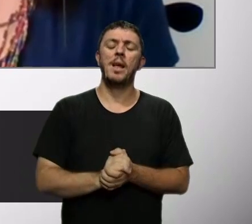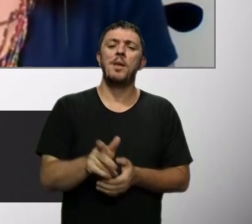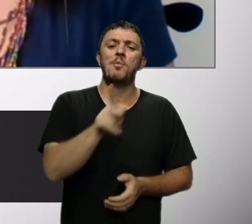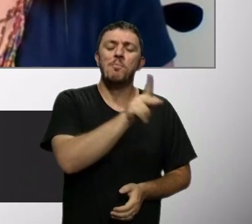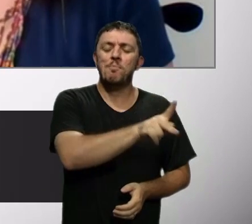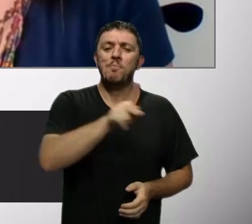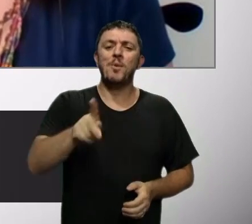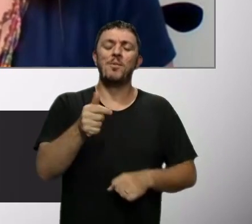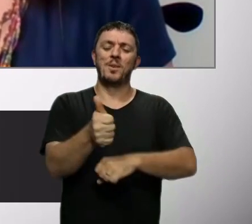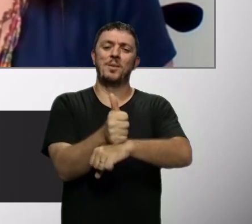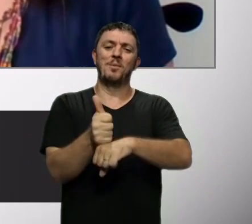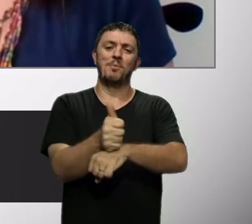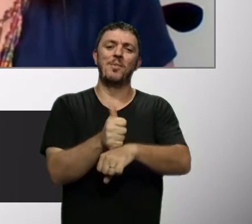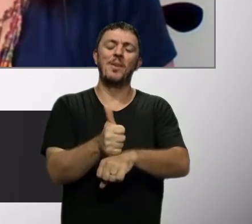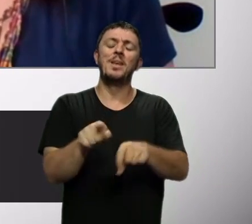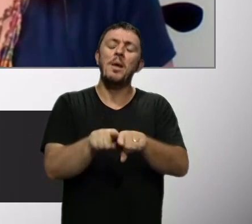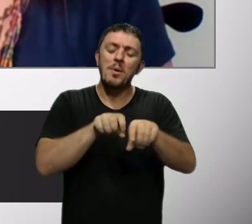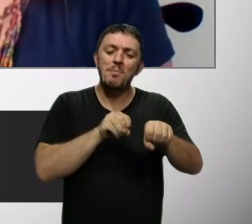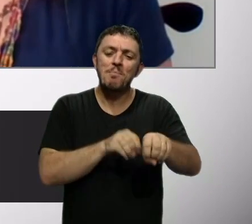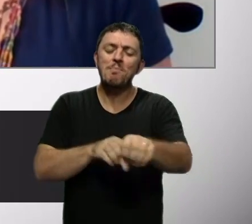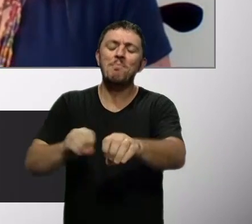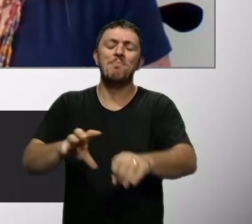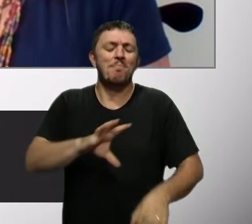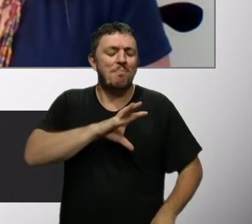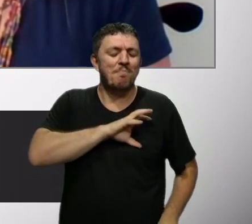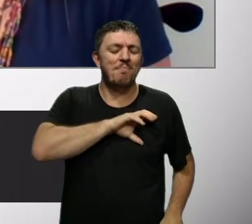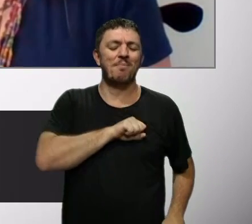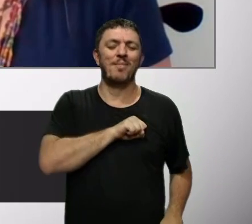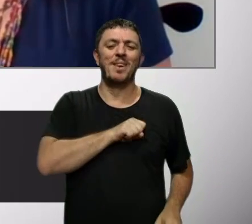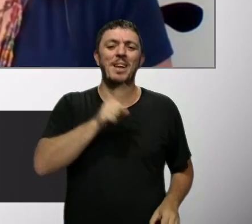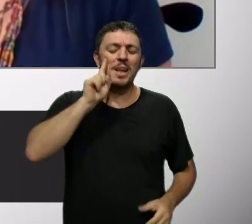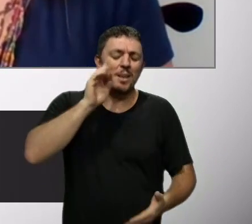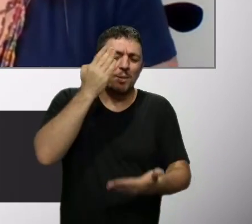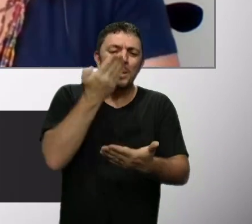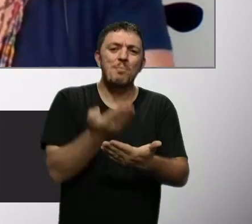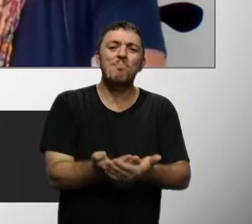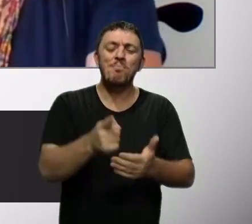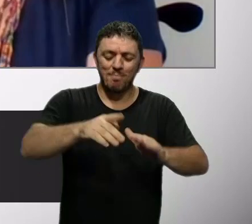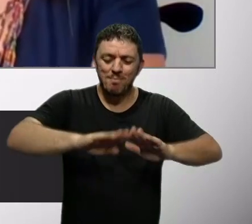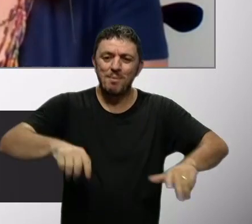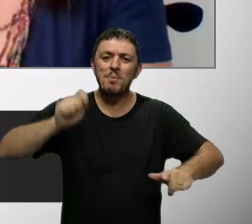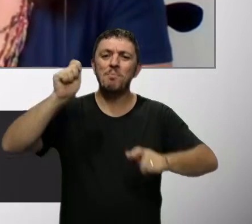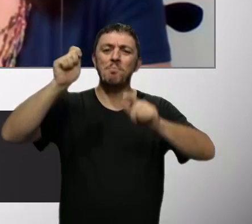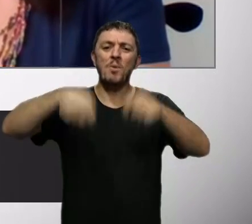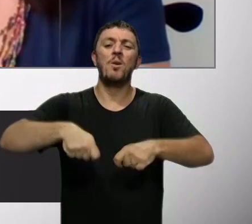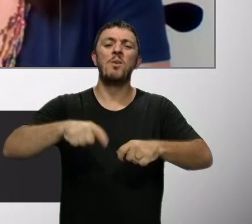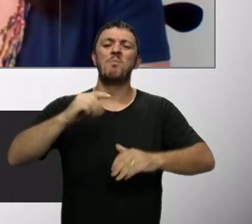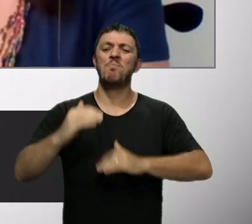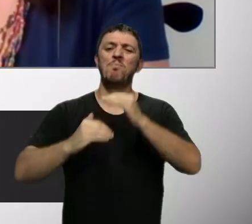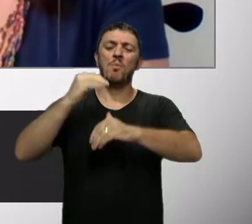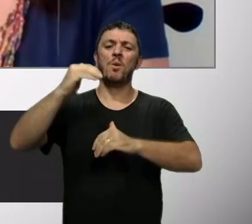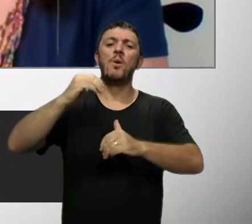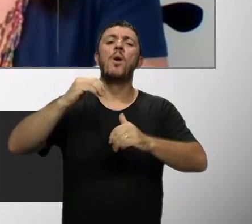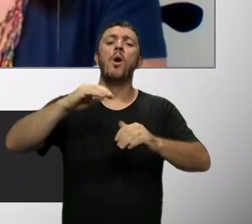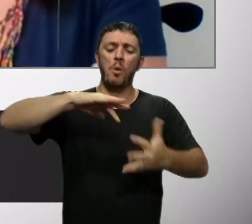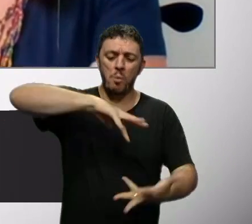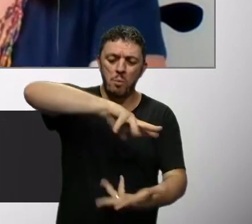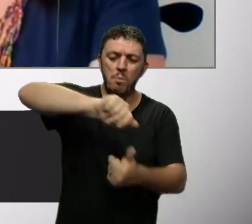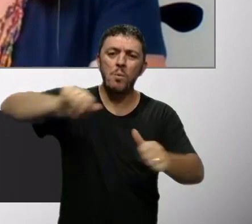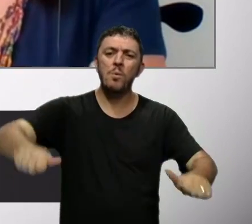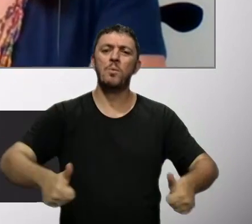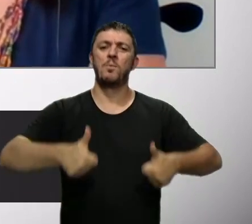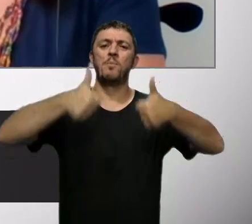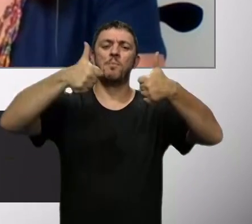desde o nascimento, acredita no poder da infância e que o mundo pode ser melhor. Bom dia,